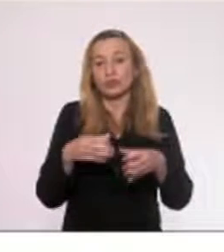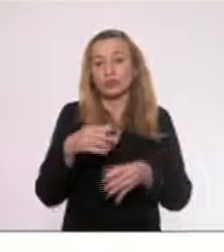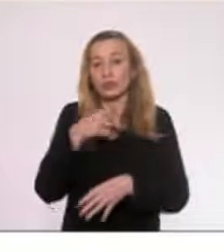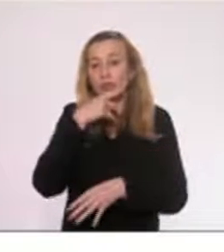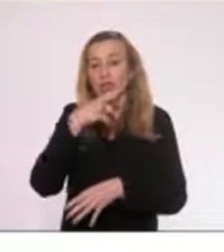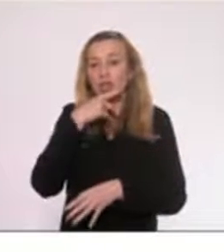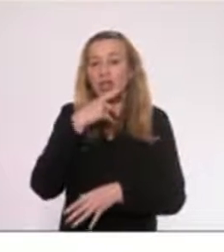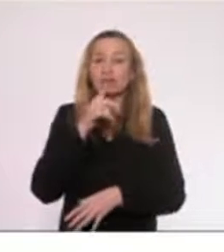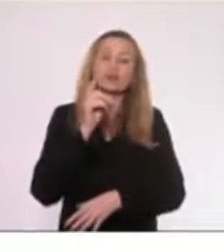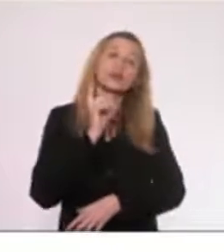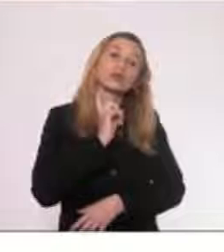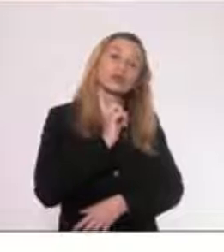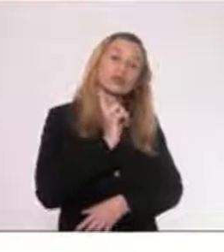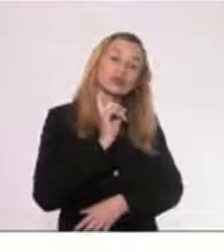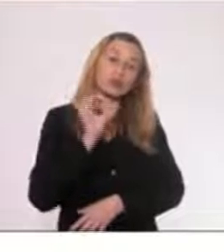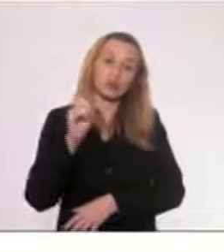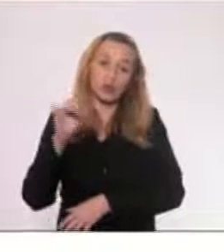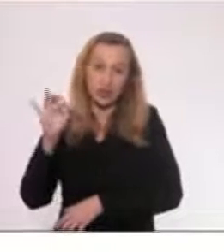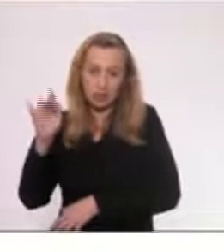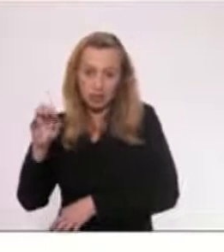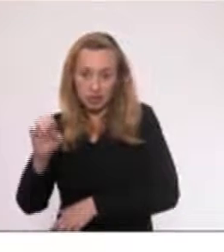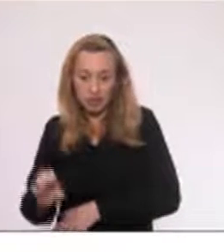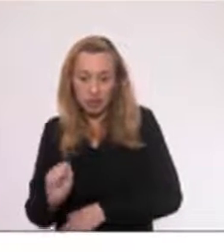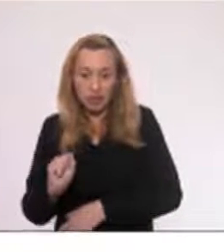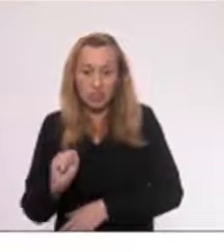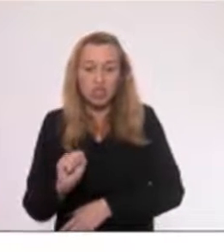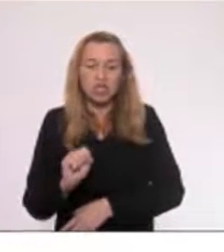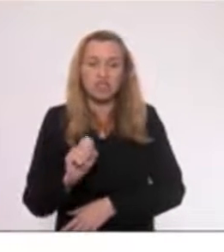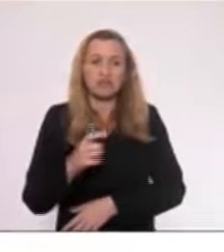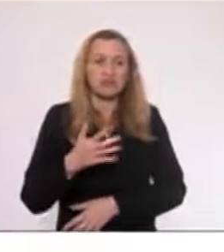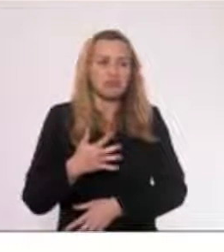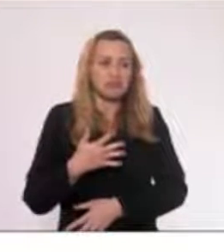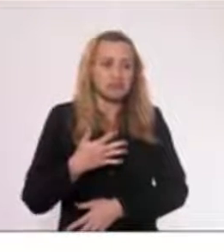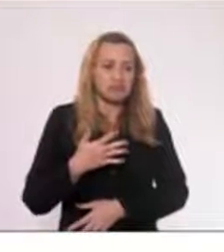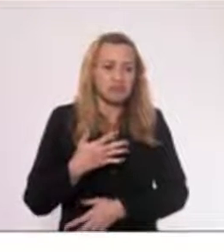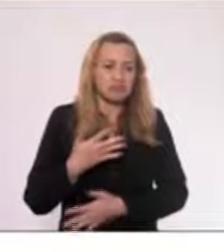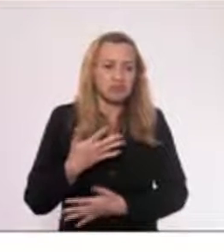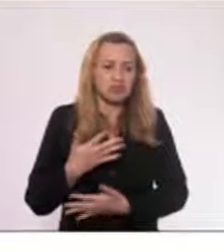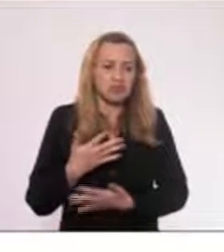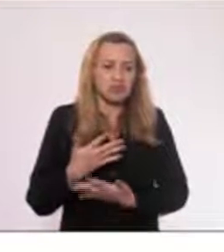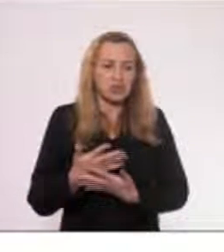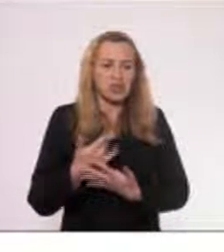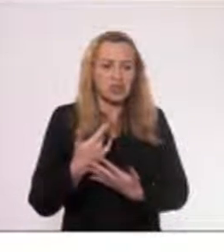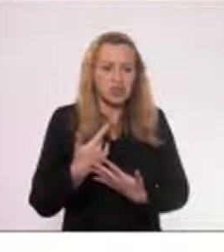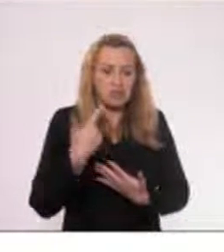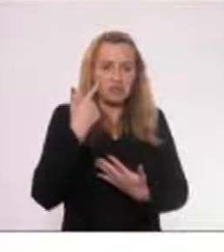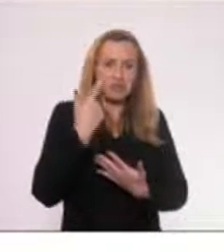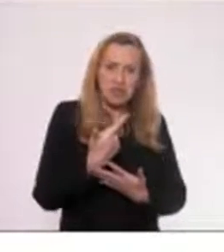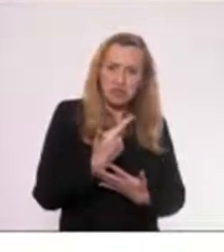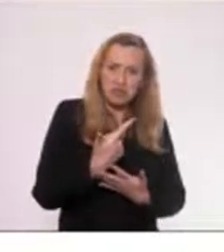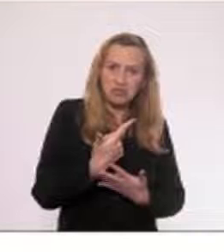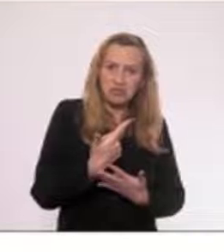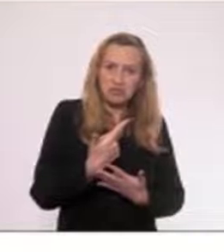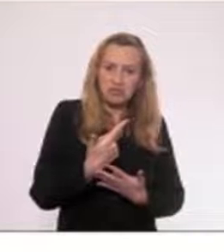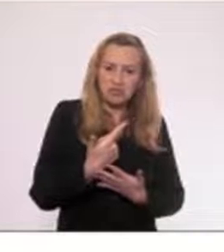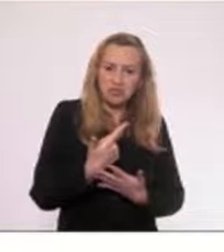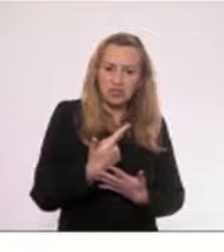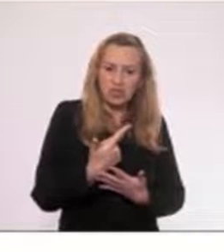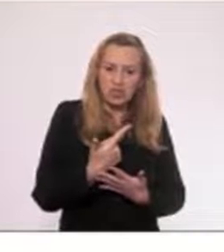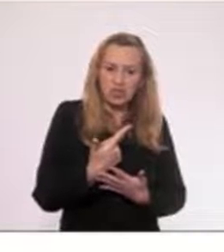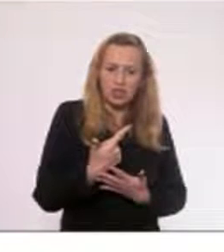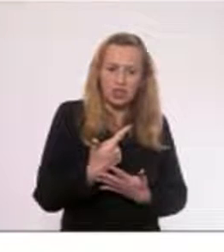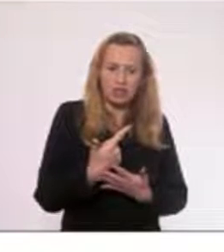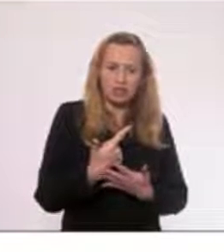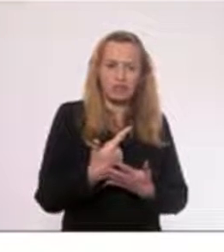Não me espanta ser a Assembleia Legislativa tão mal